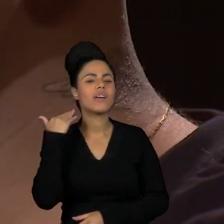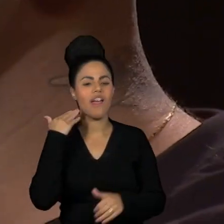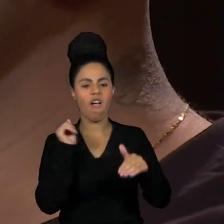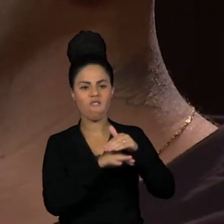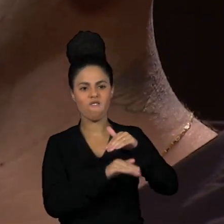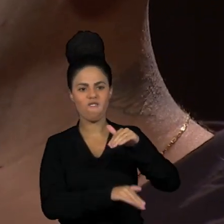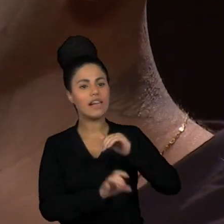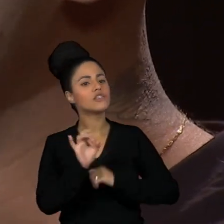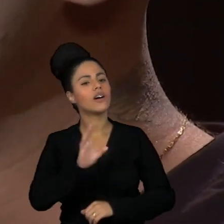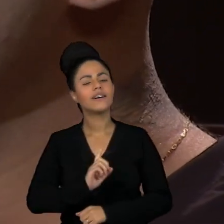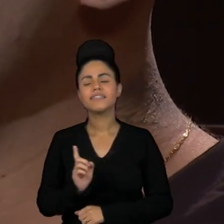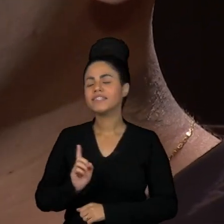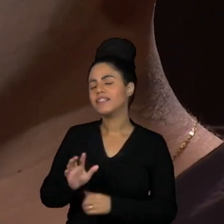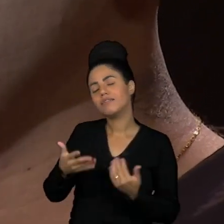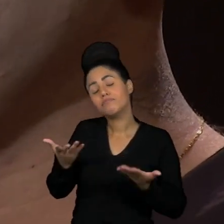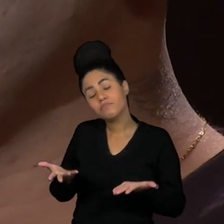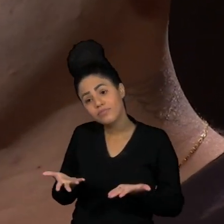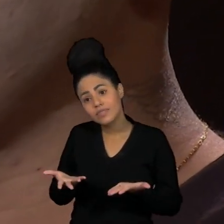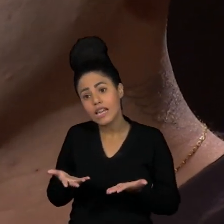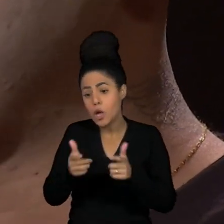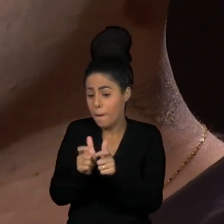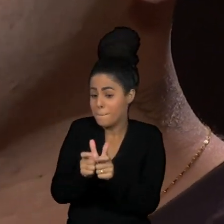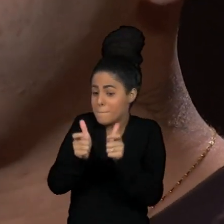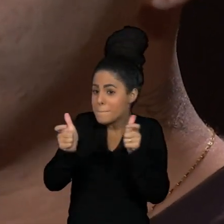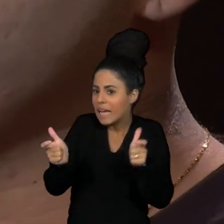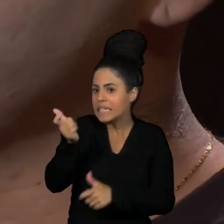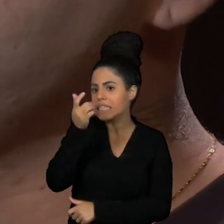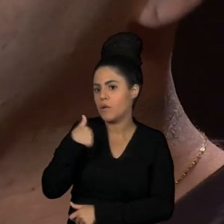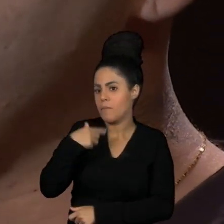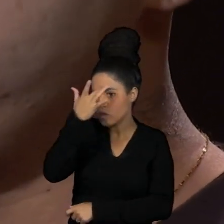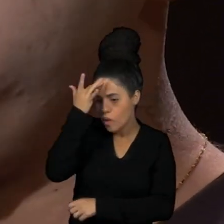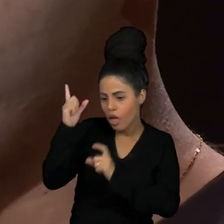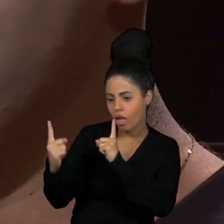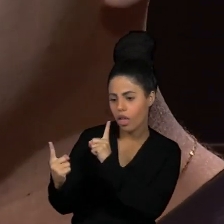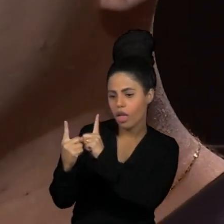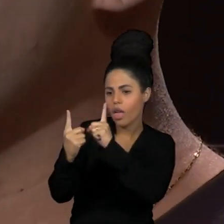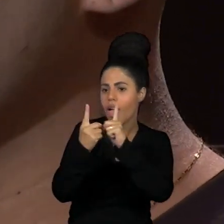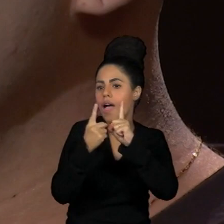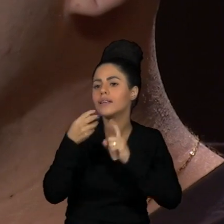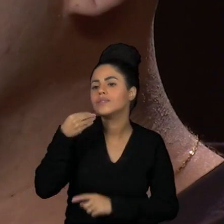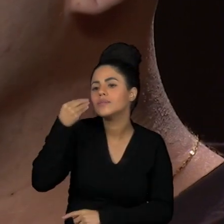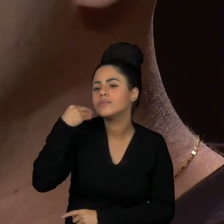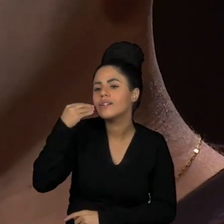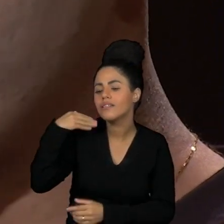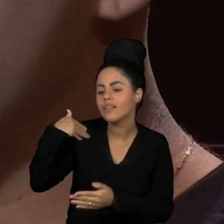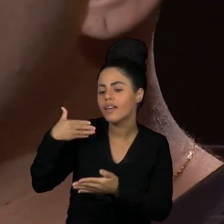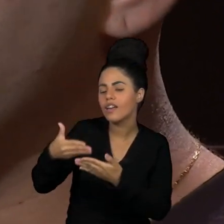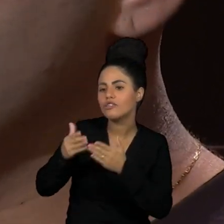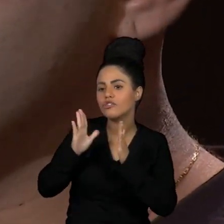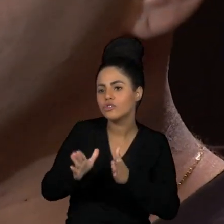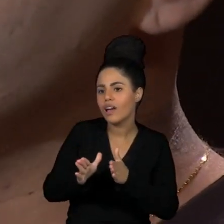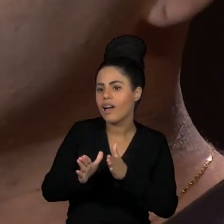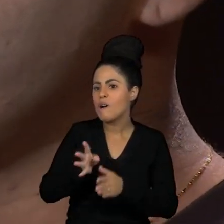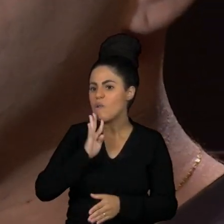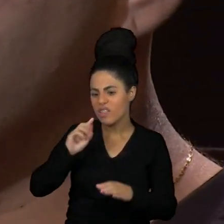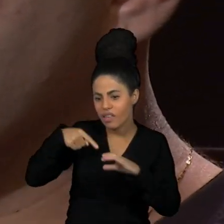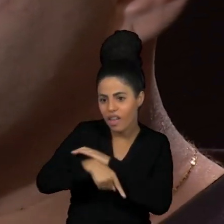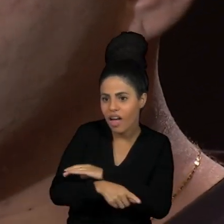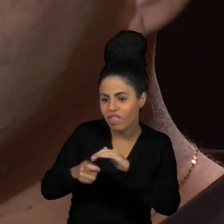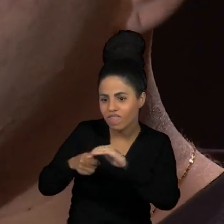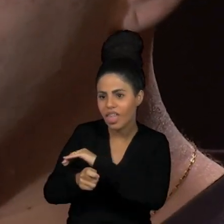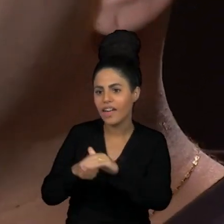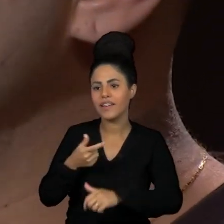banco. Olha, a maioria que eu tive acesso e experiência não tem conhecimento sobre